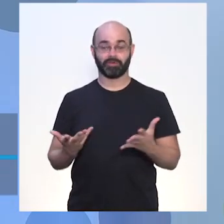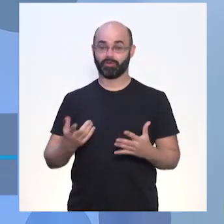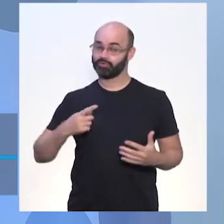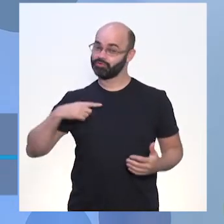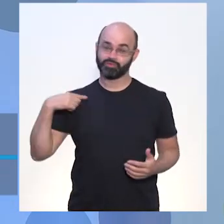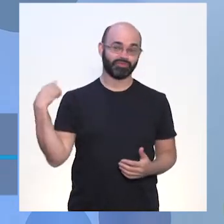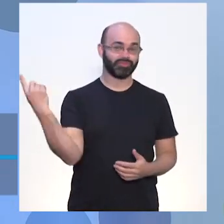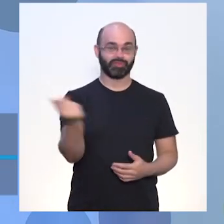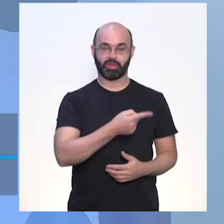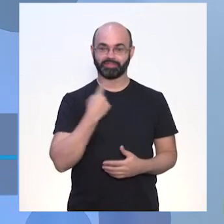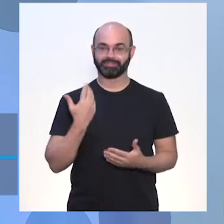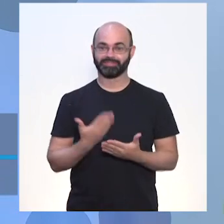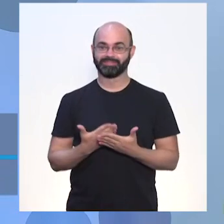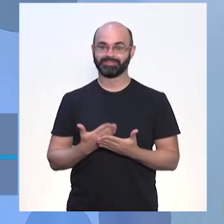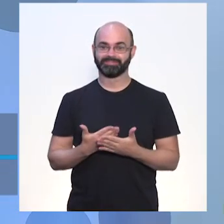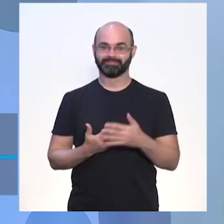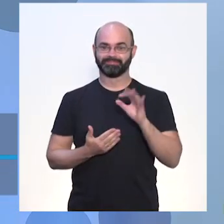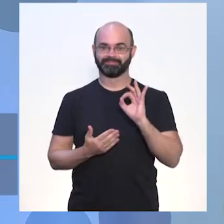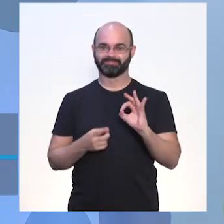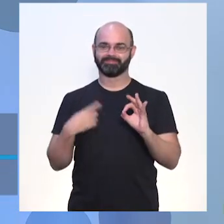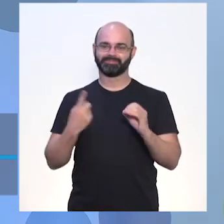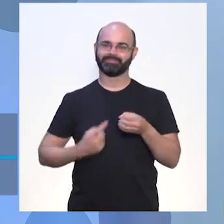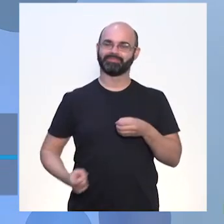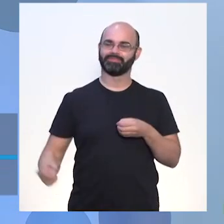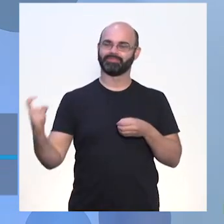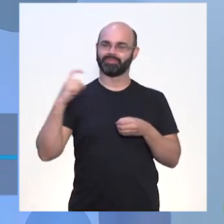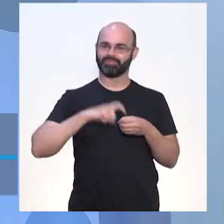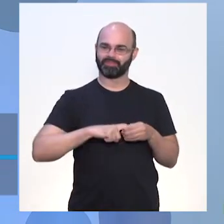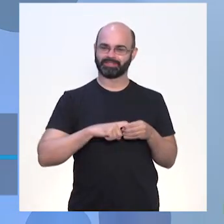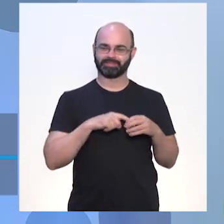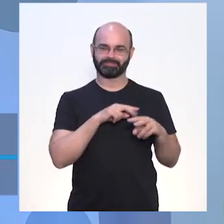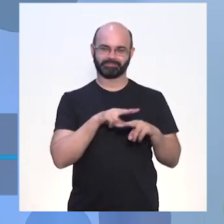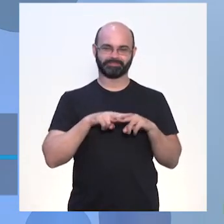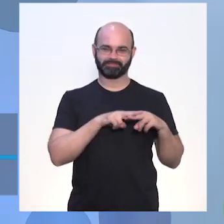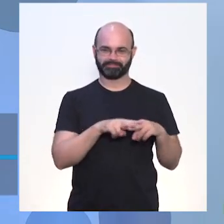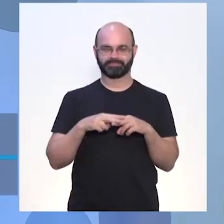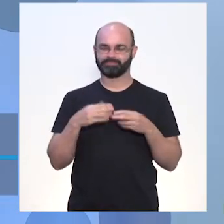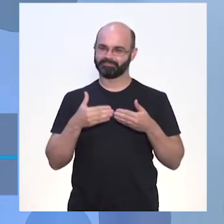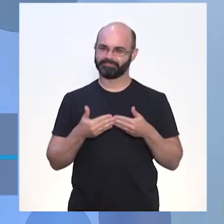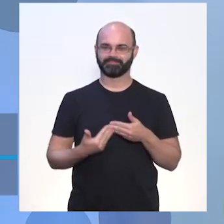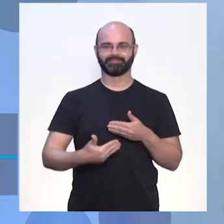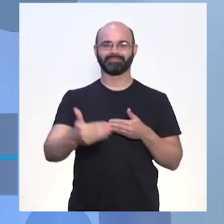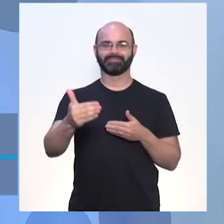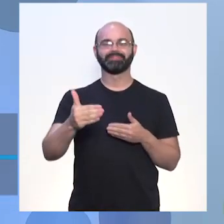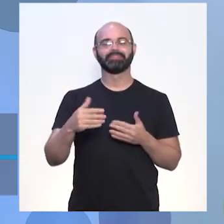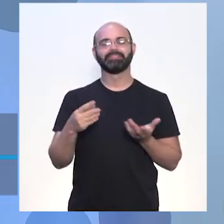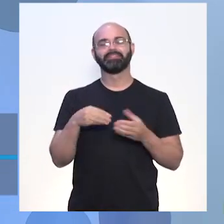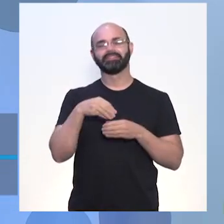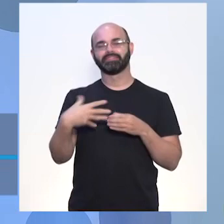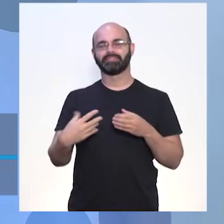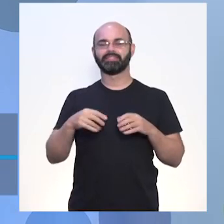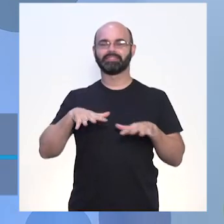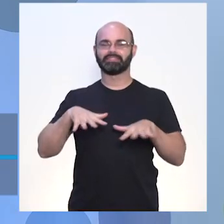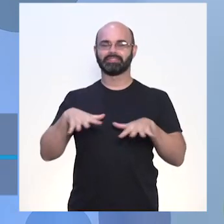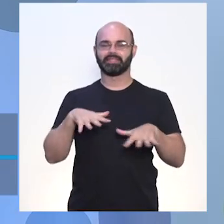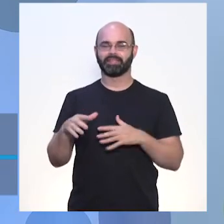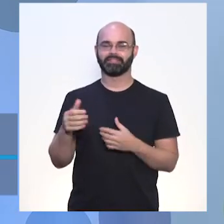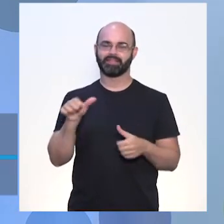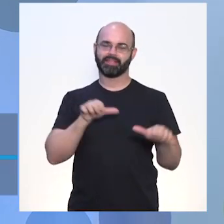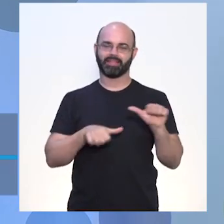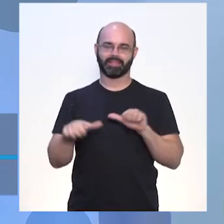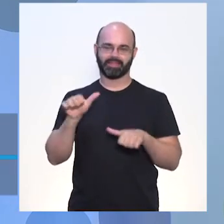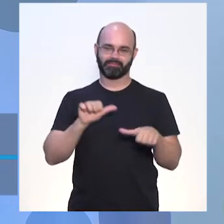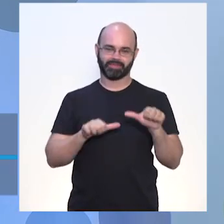nós estamos agora retomando o conteúdo e vamos seguir. Então vamos seguir aí entendendo alguns conceitos de cinética química, discutindo